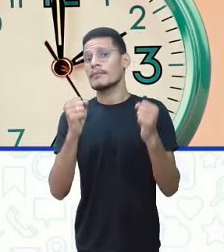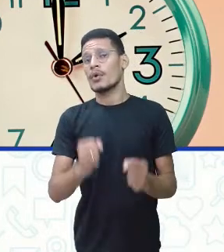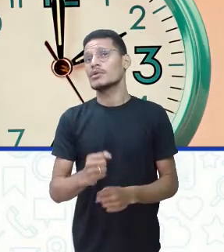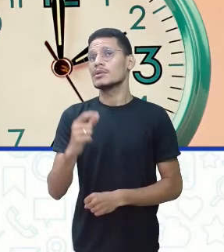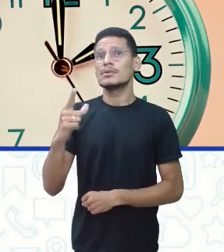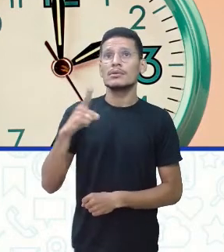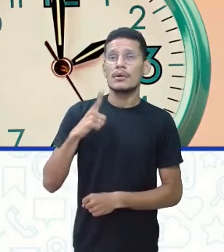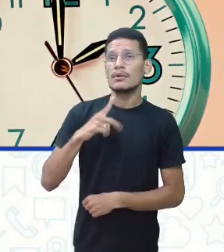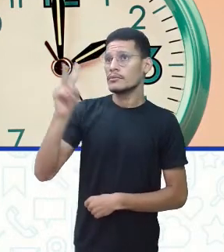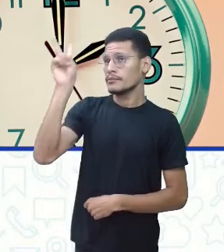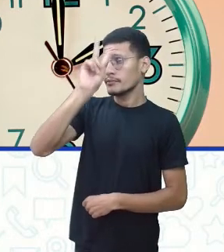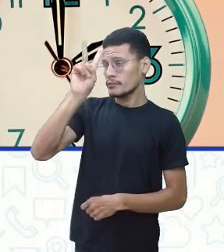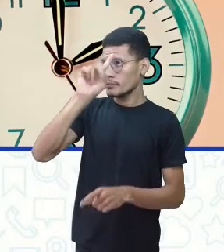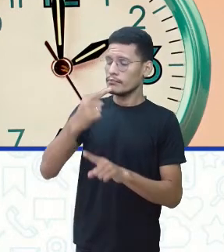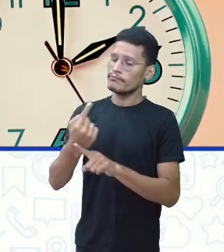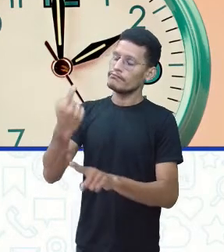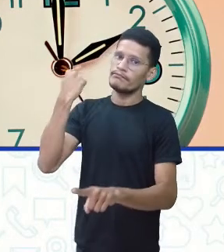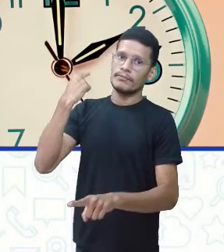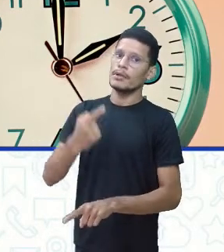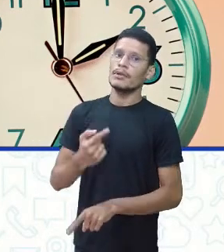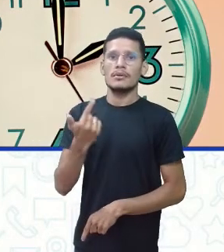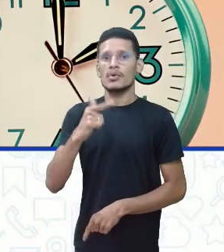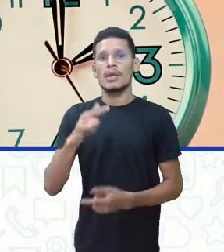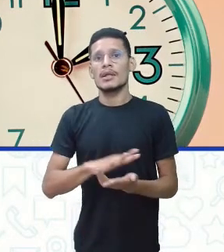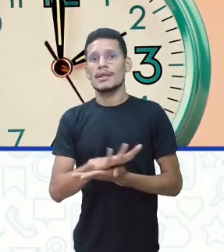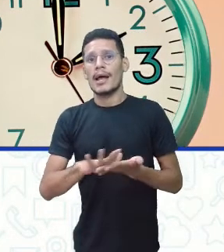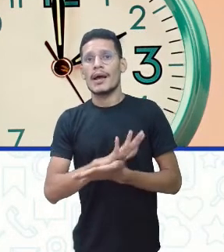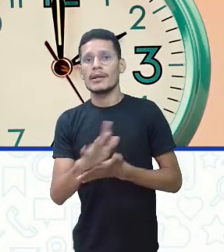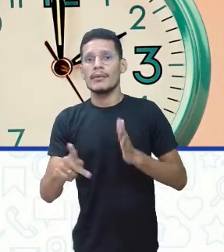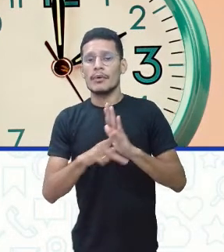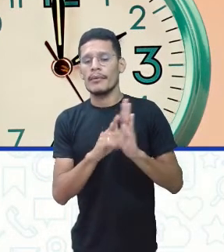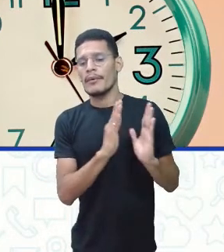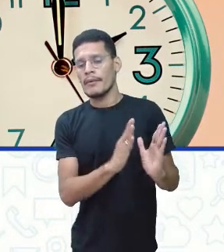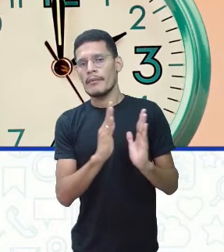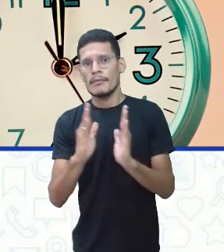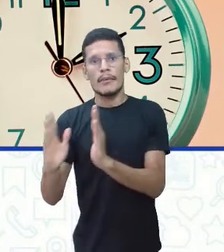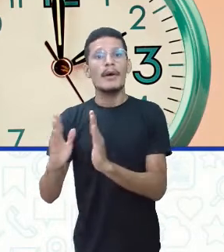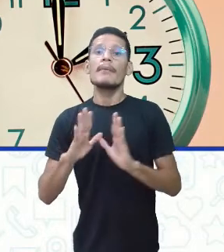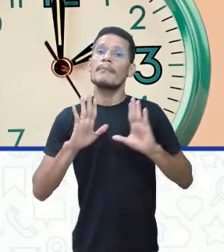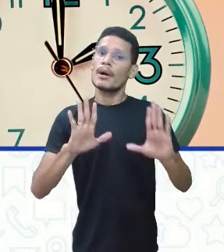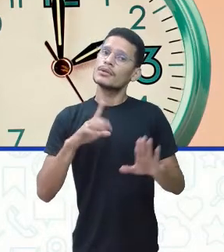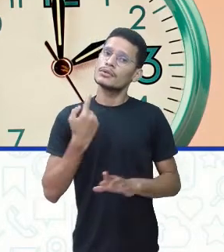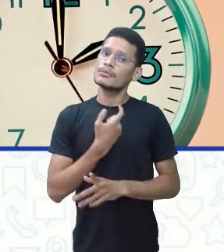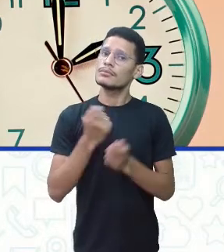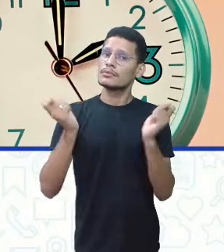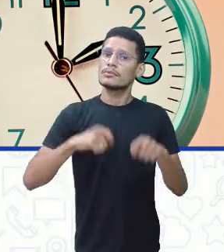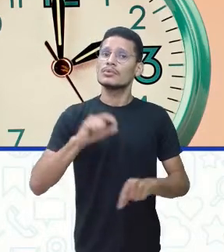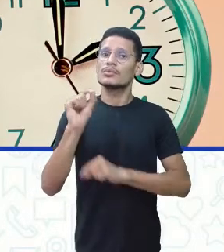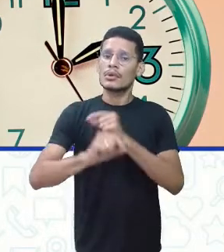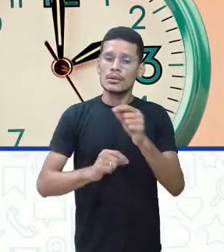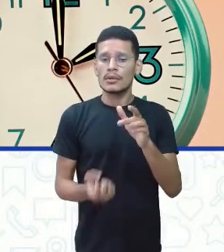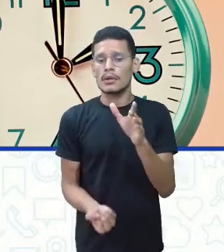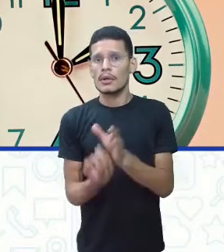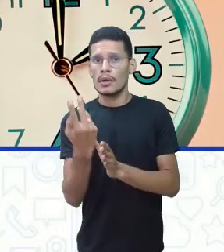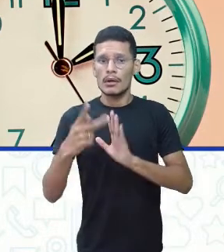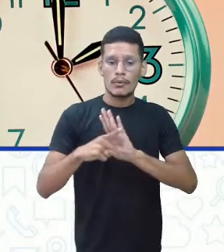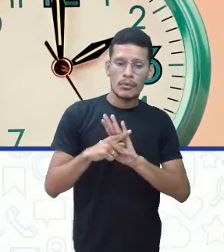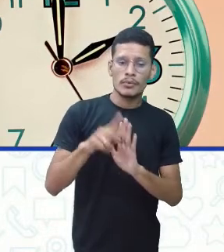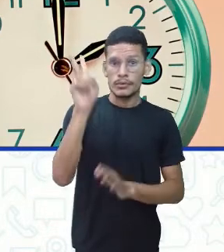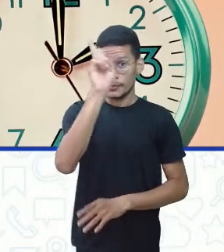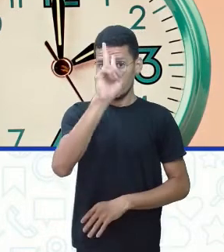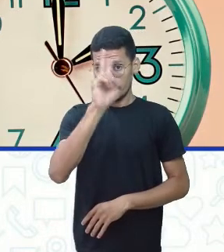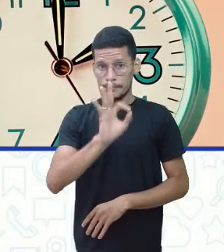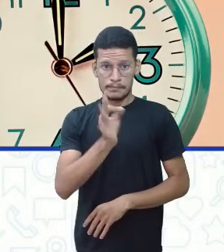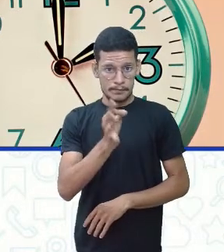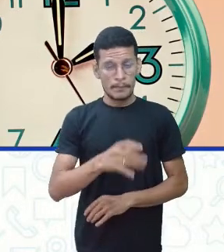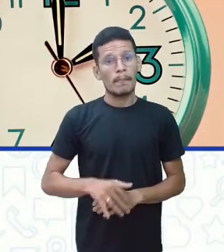flashbacks, que não necessariamente vão se seguir. Então, a gente vai tendo que, na verdade, construir a trama, né?